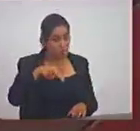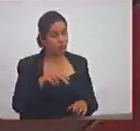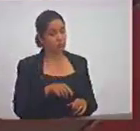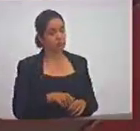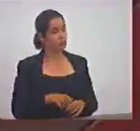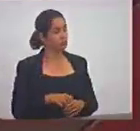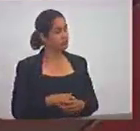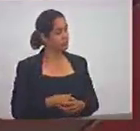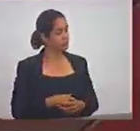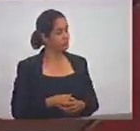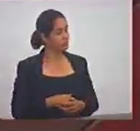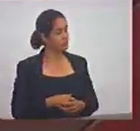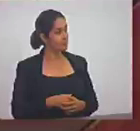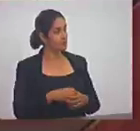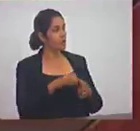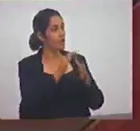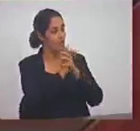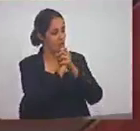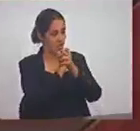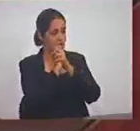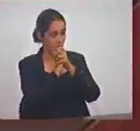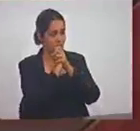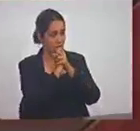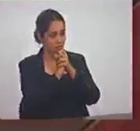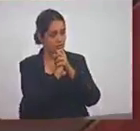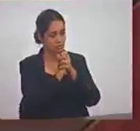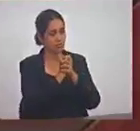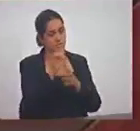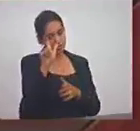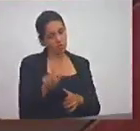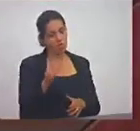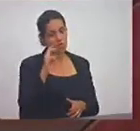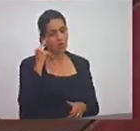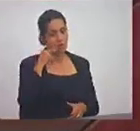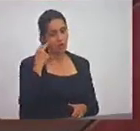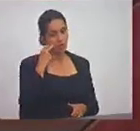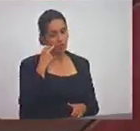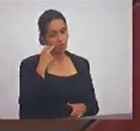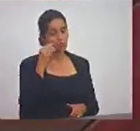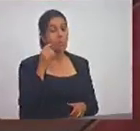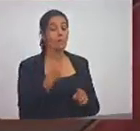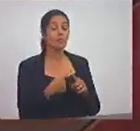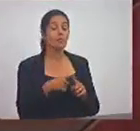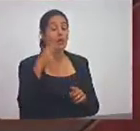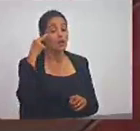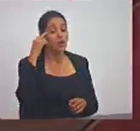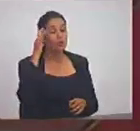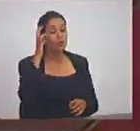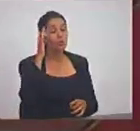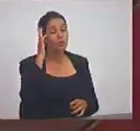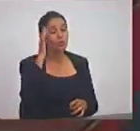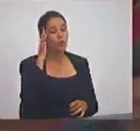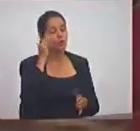Eu parabenizo o Emerson, porque é o sonho dele ser um secretário de assistência social. Nos últimos 10 anos, sempre